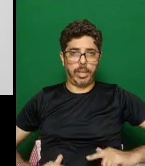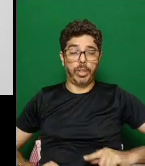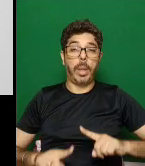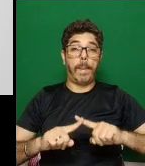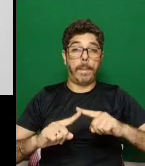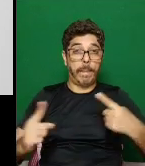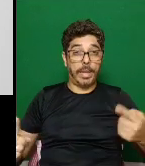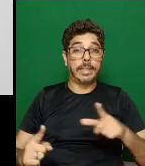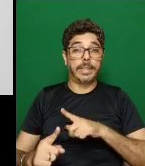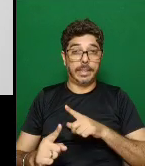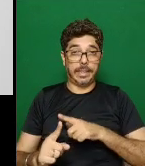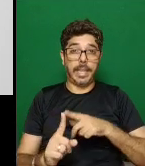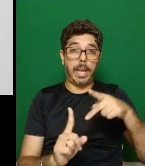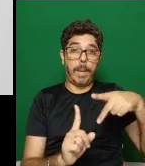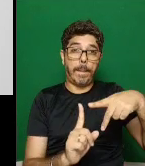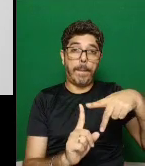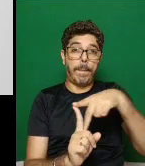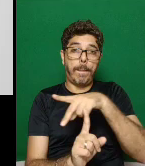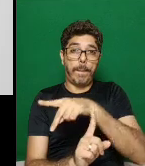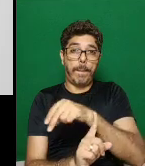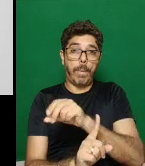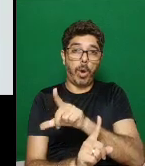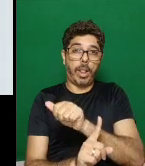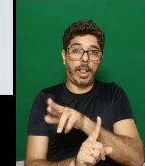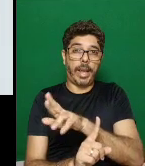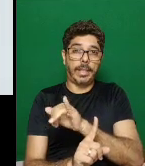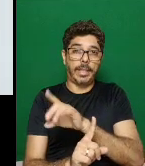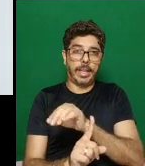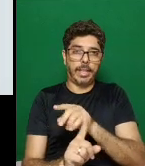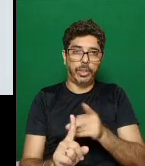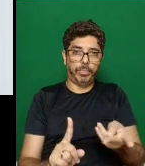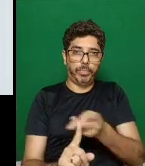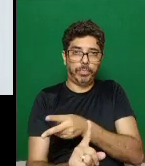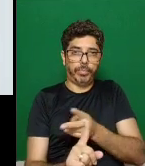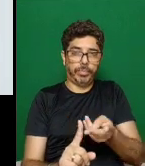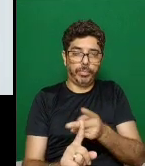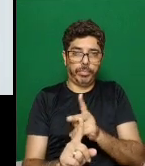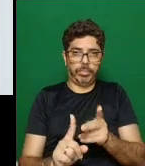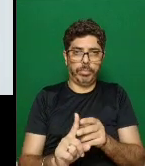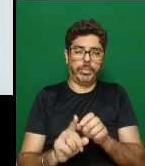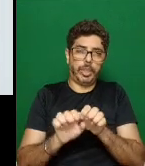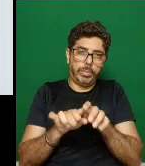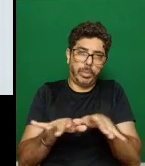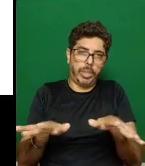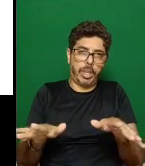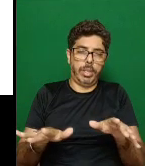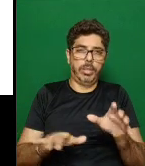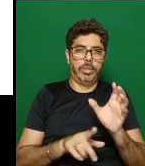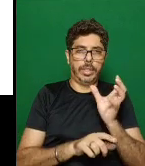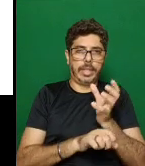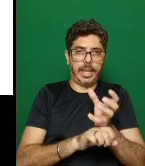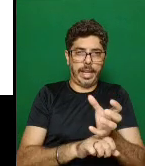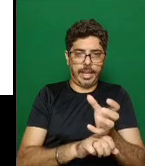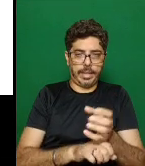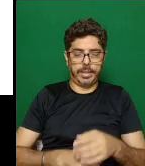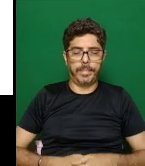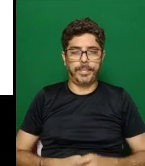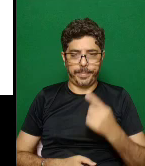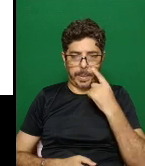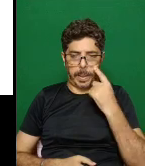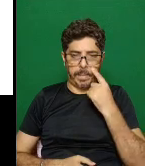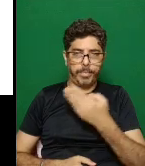uma distribuição de carga desigual sobre os seus sítios. Existem 4 tipos de bases diferentes no DNA: a adenina,